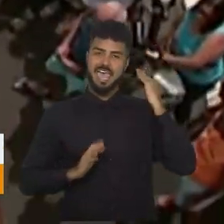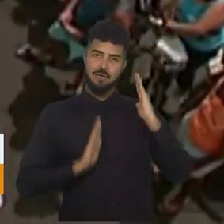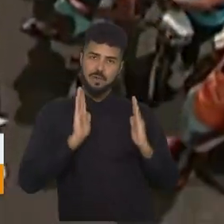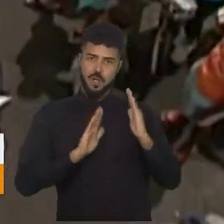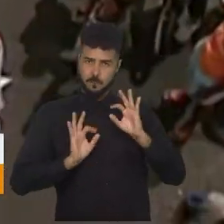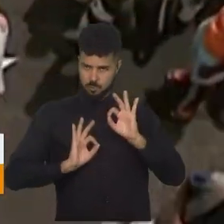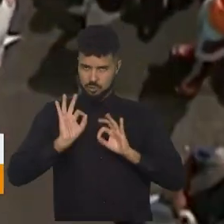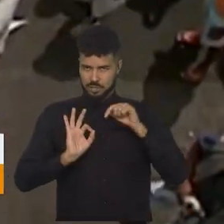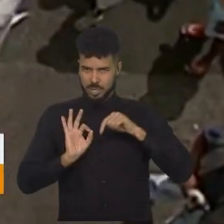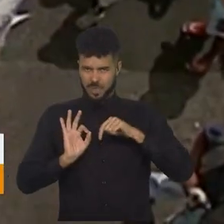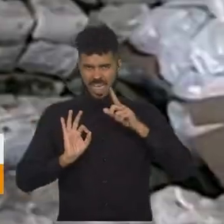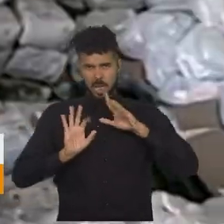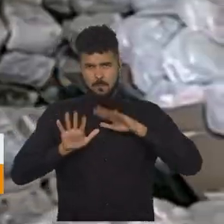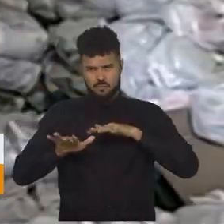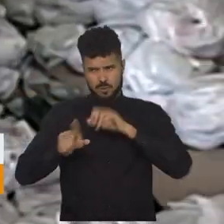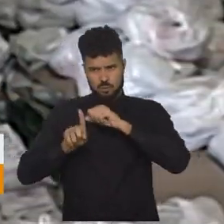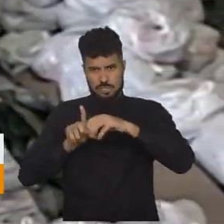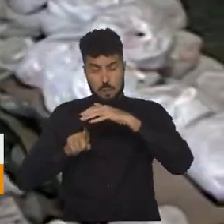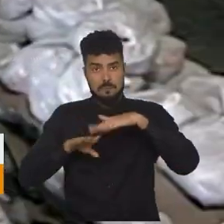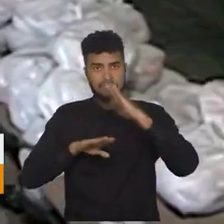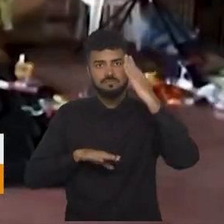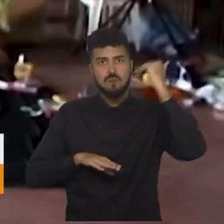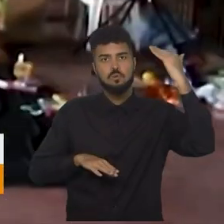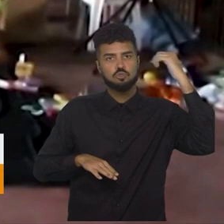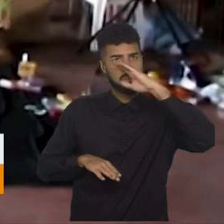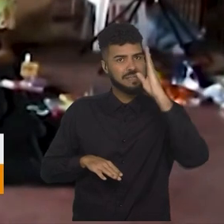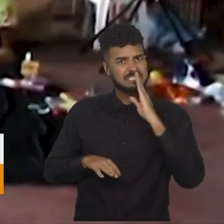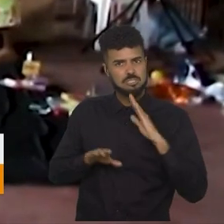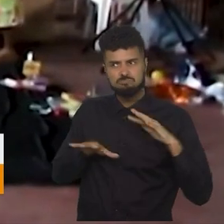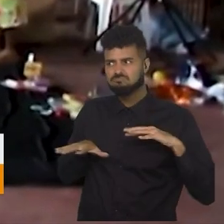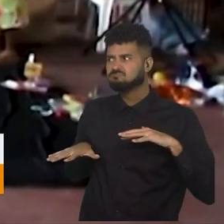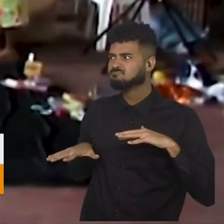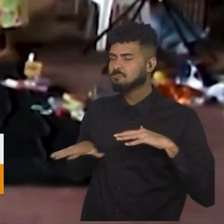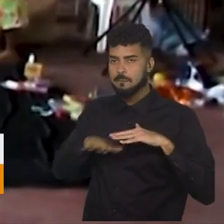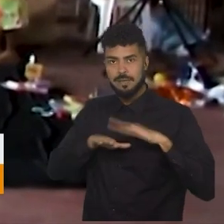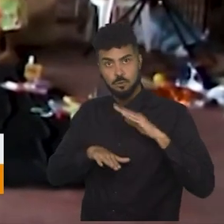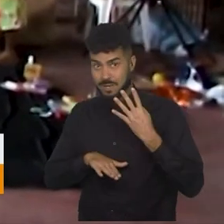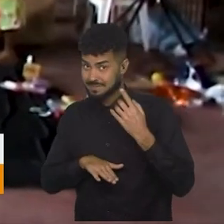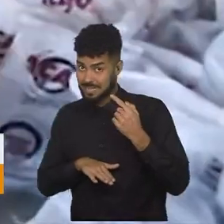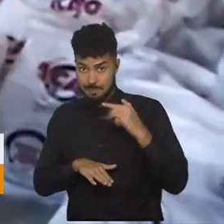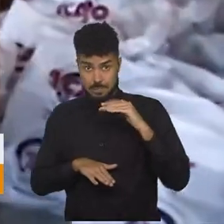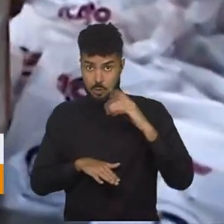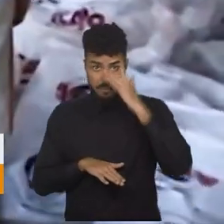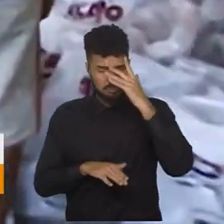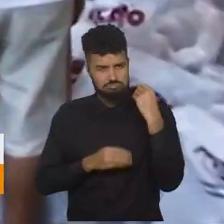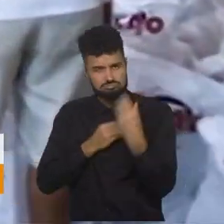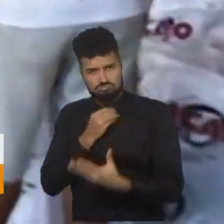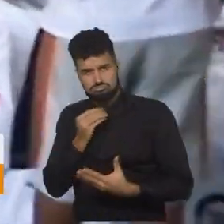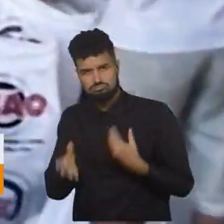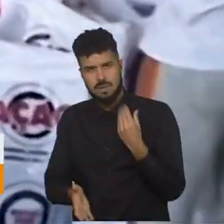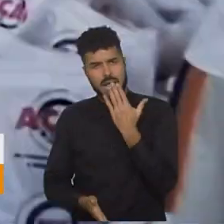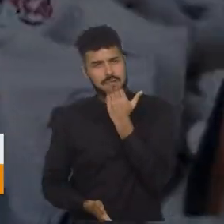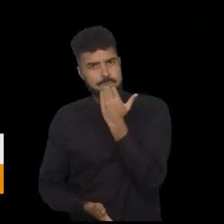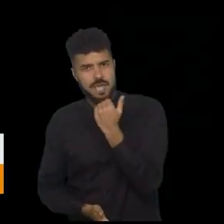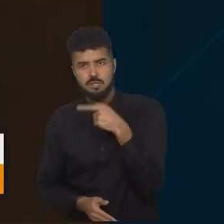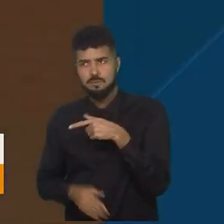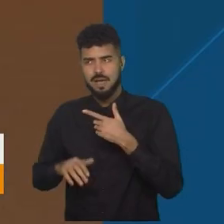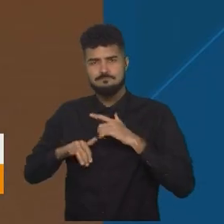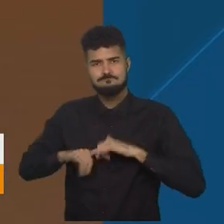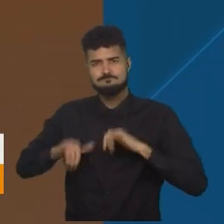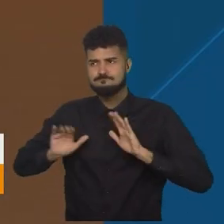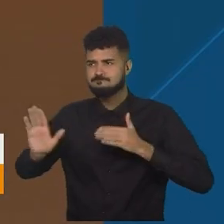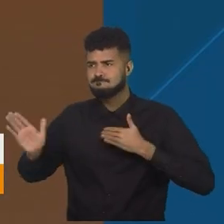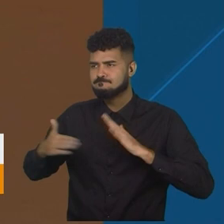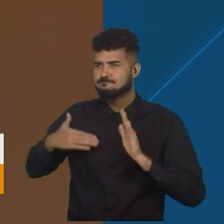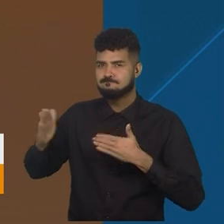movimento social mais reconhecido do Brasil. Mais de 47 milhões de pessoas doavam alimentos para a campanha. Eu acho